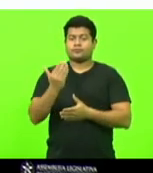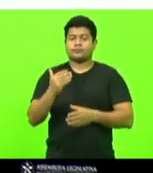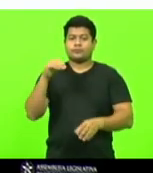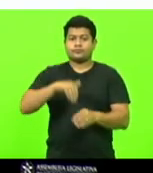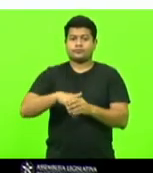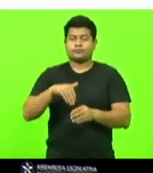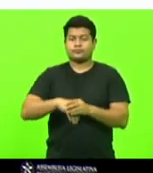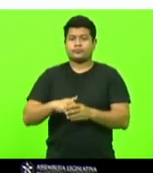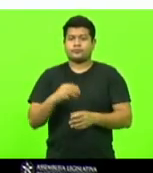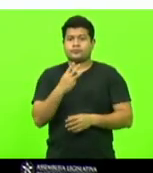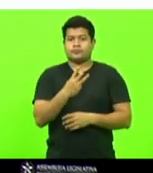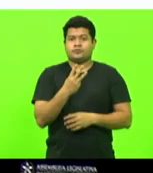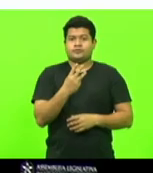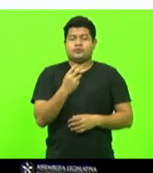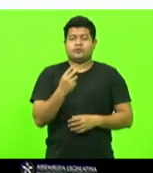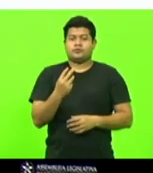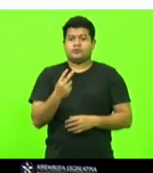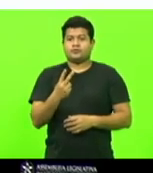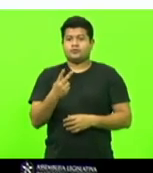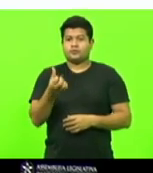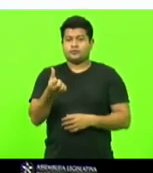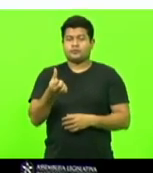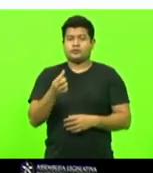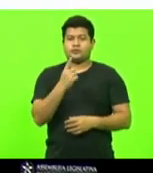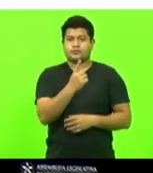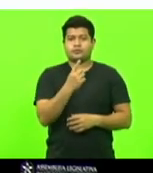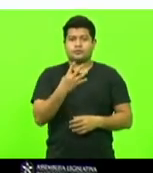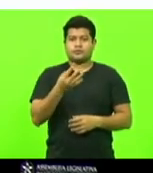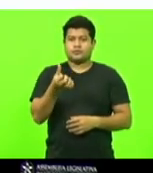136, 142, 231